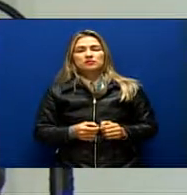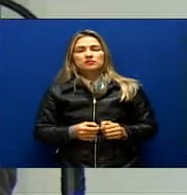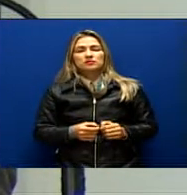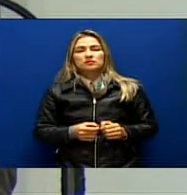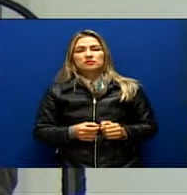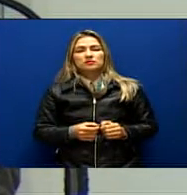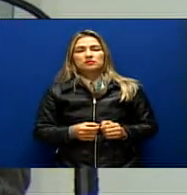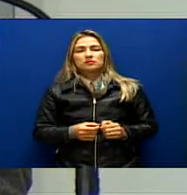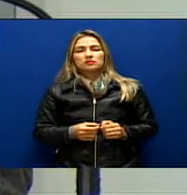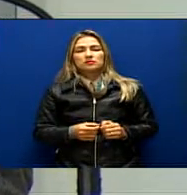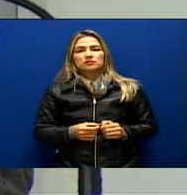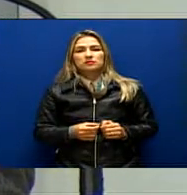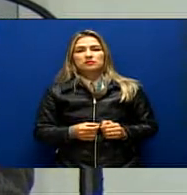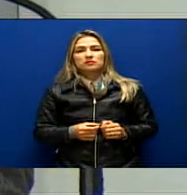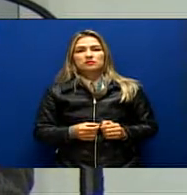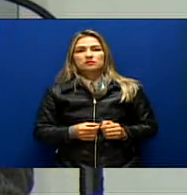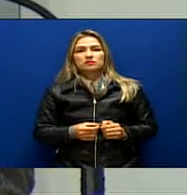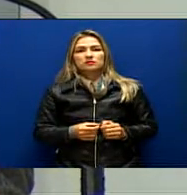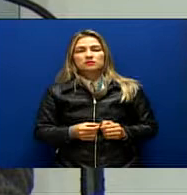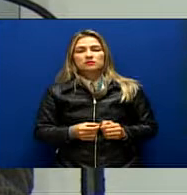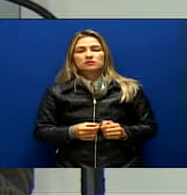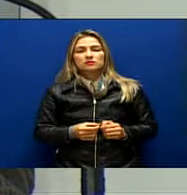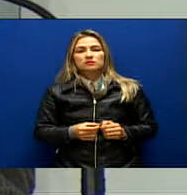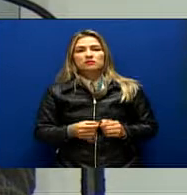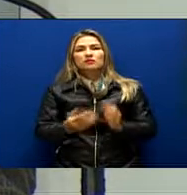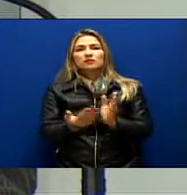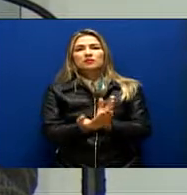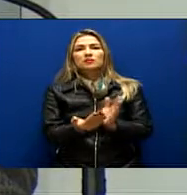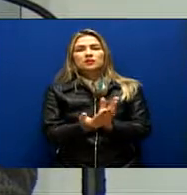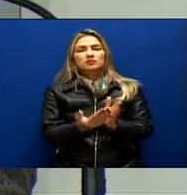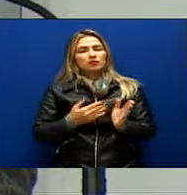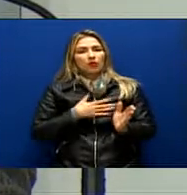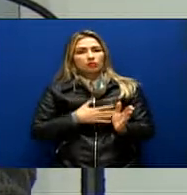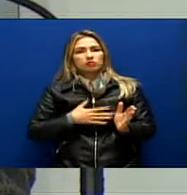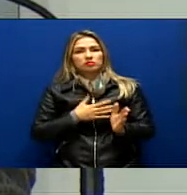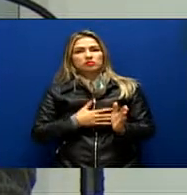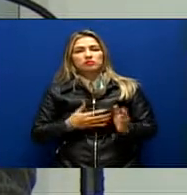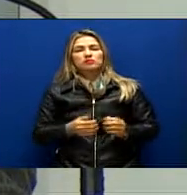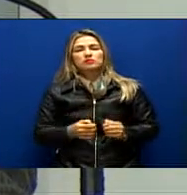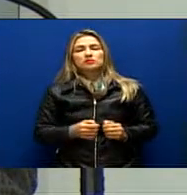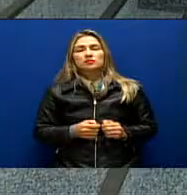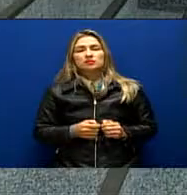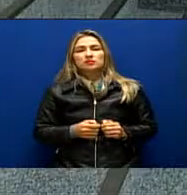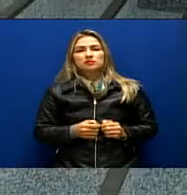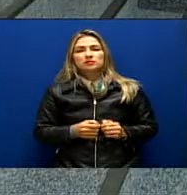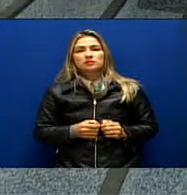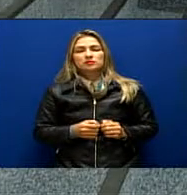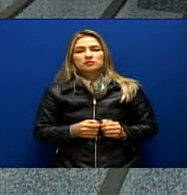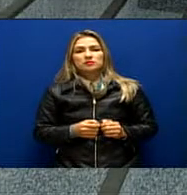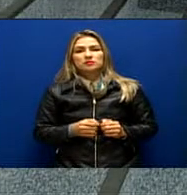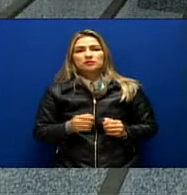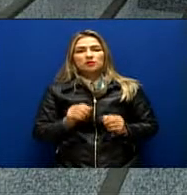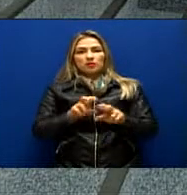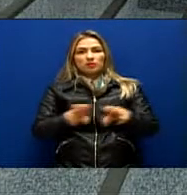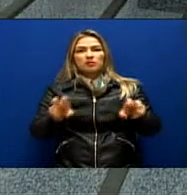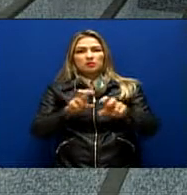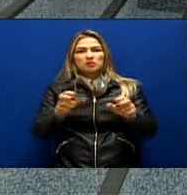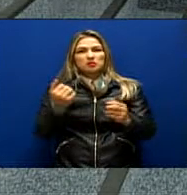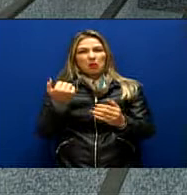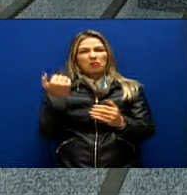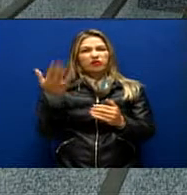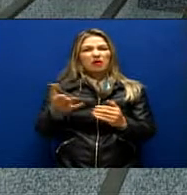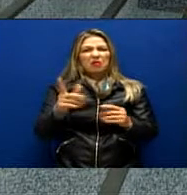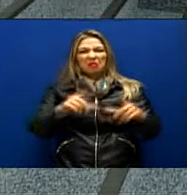Eu sigo os princípios bíblicos. Eu peço à plateia E o que é importante vocês estarem aqui hoje no dia